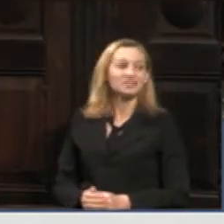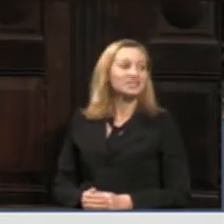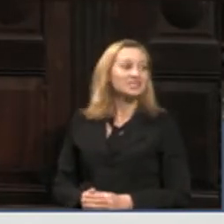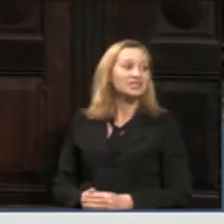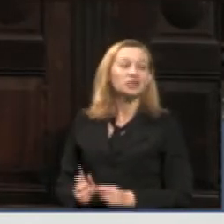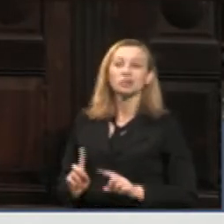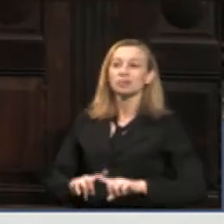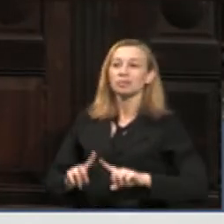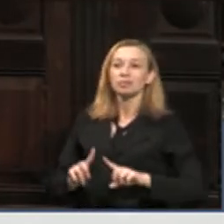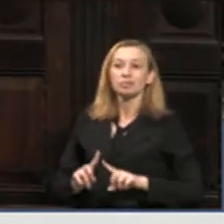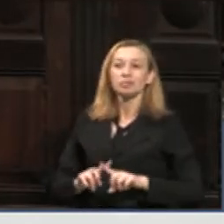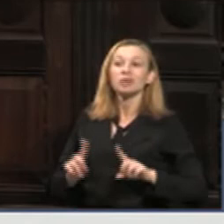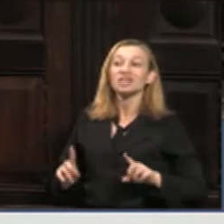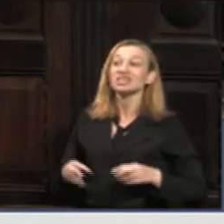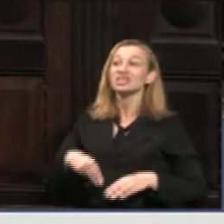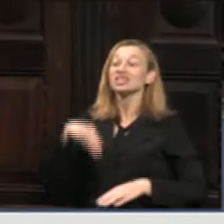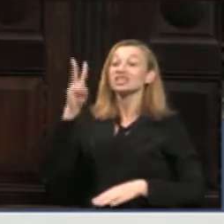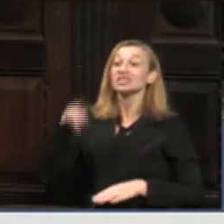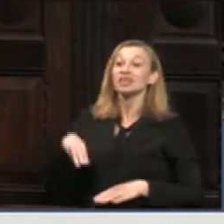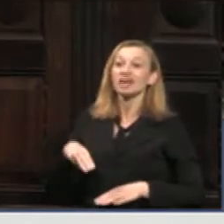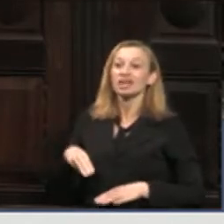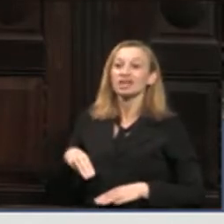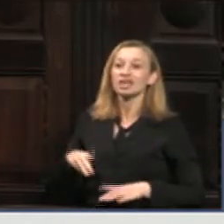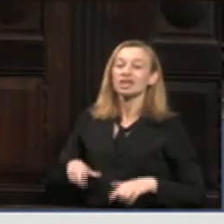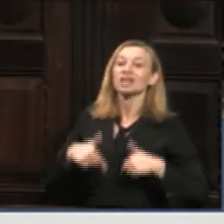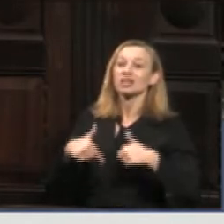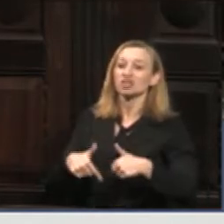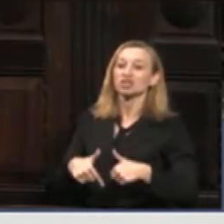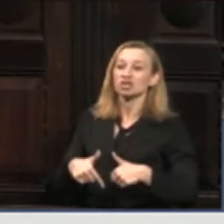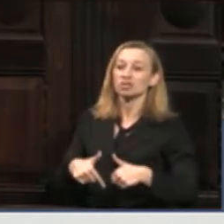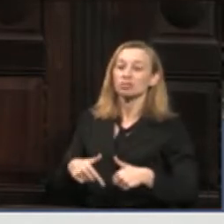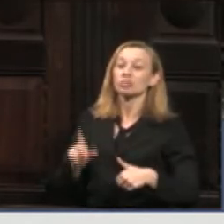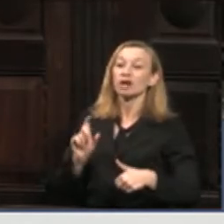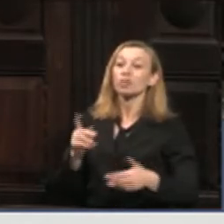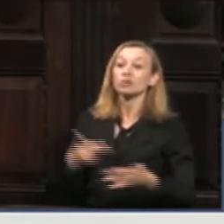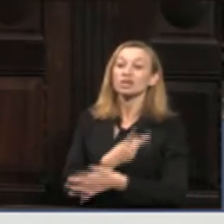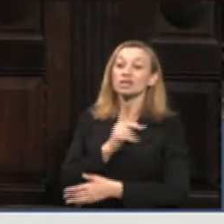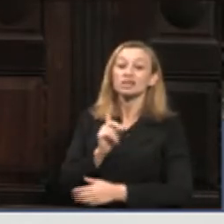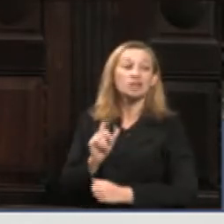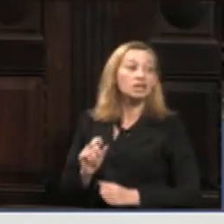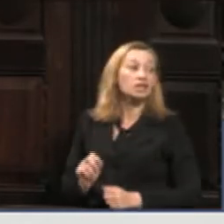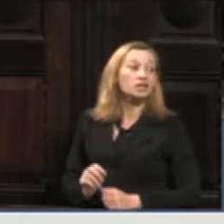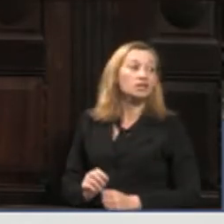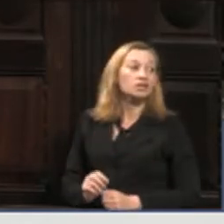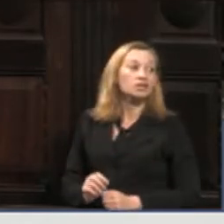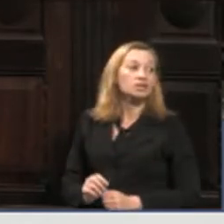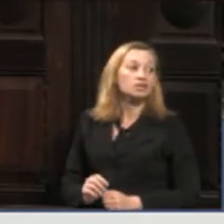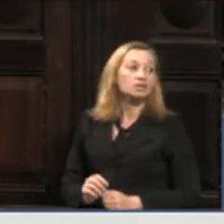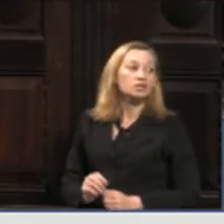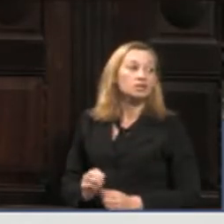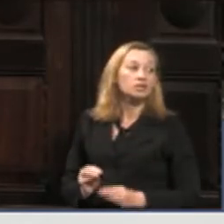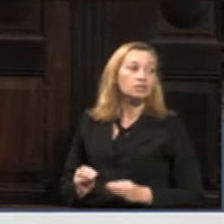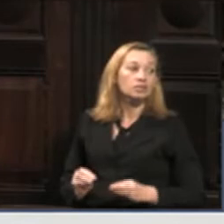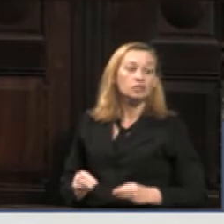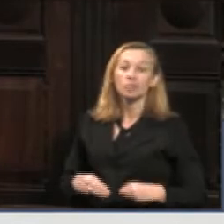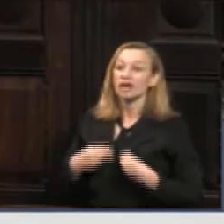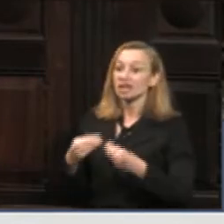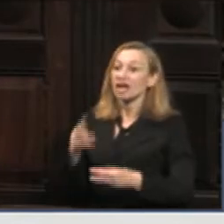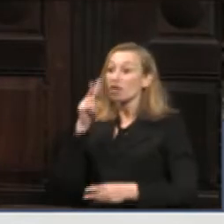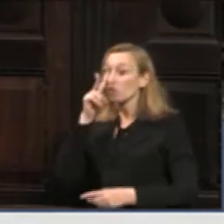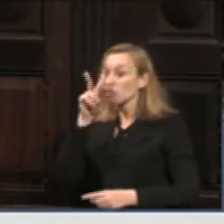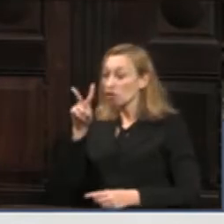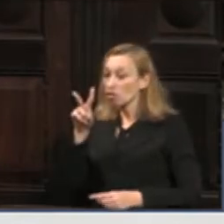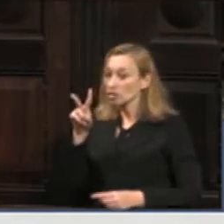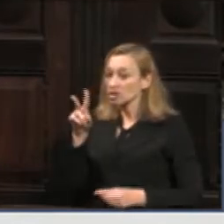Mas quem contribuiu e vem contribuindo para fortalecer a possibilidade